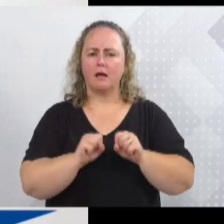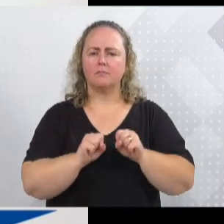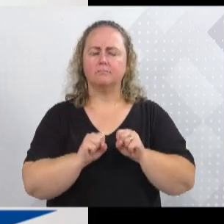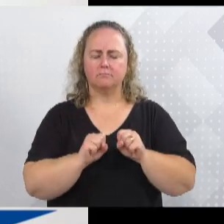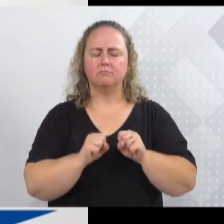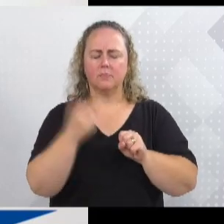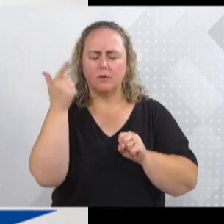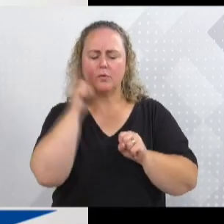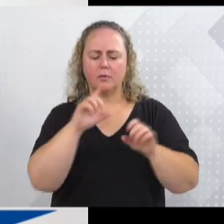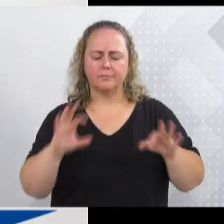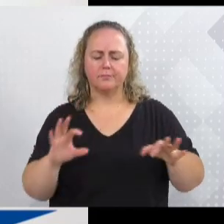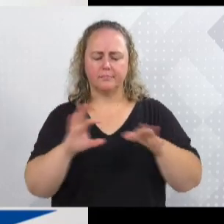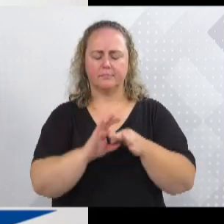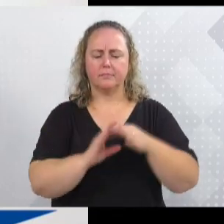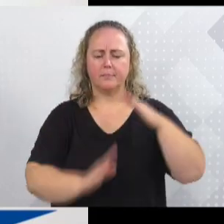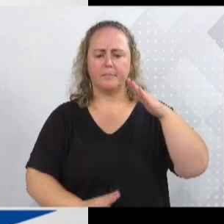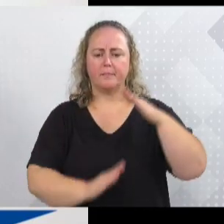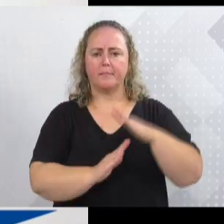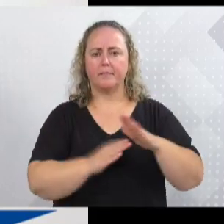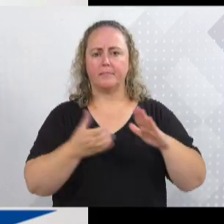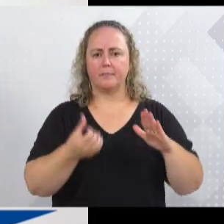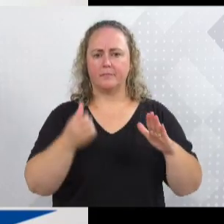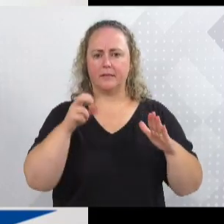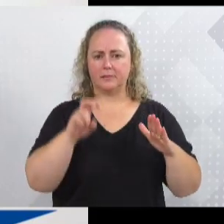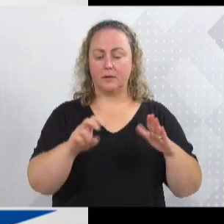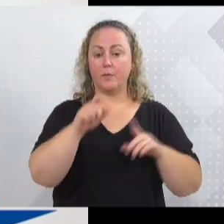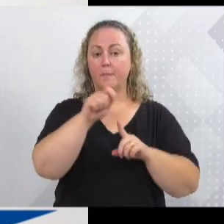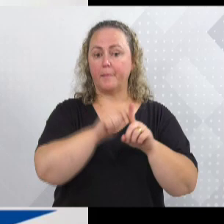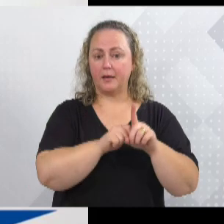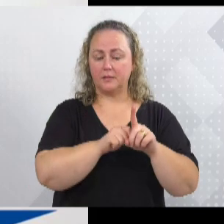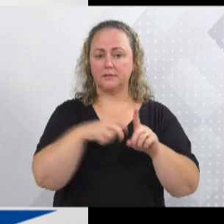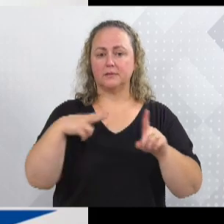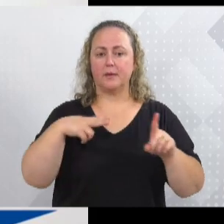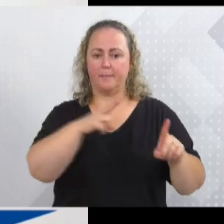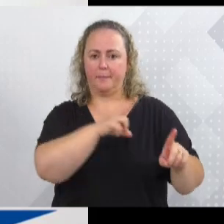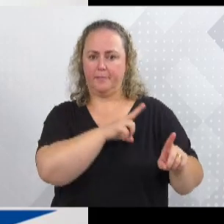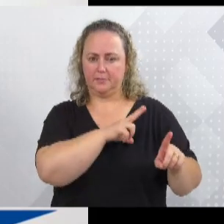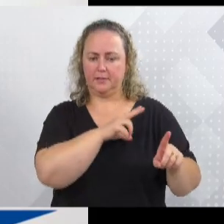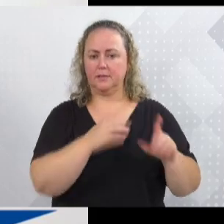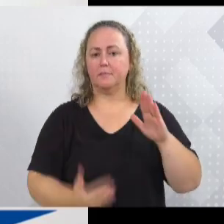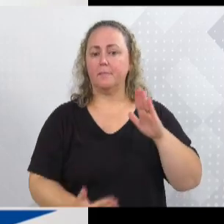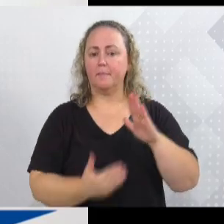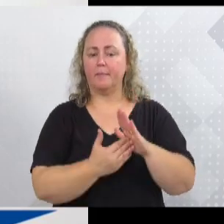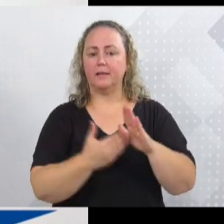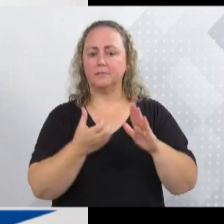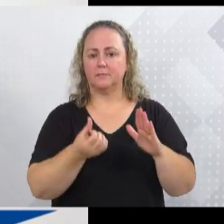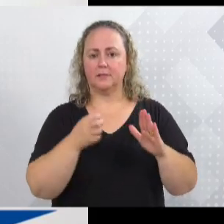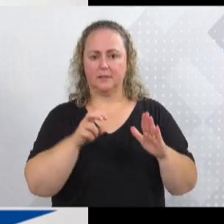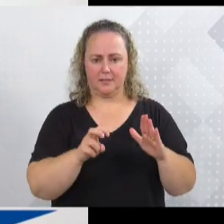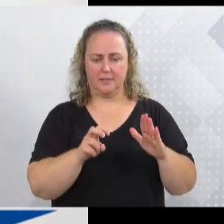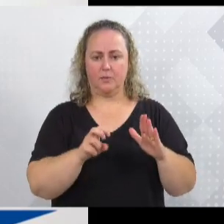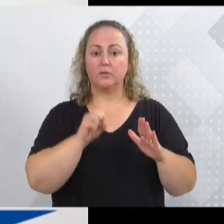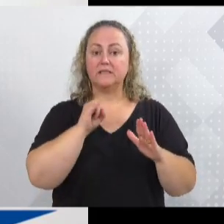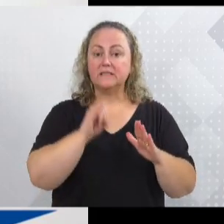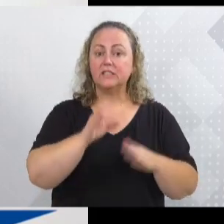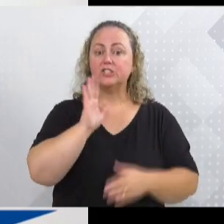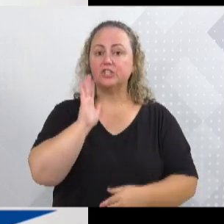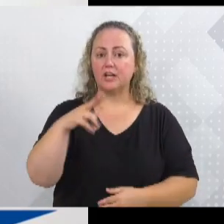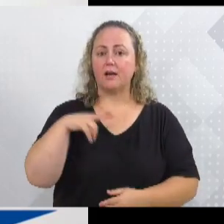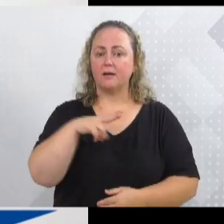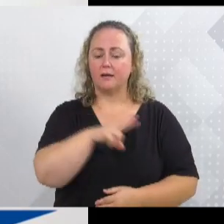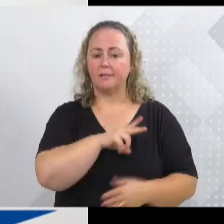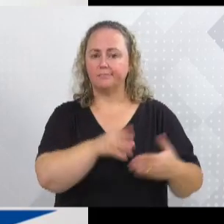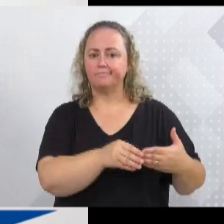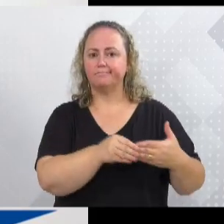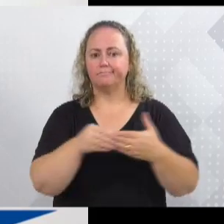no máximo de 65 pacientes por mês, que tenham, né, sido encaminhados pela